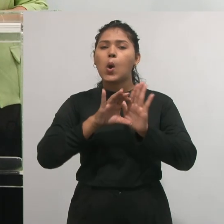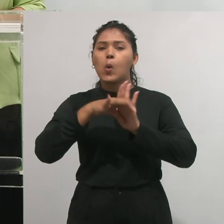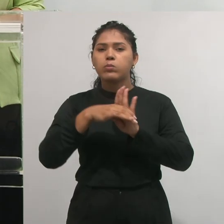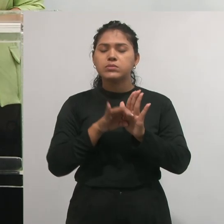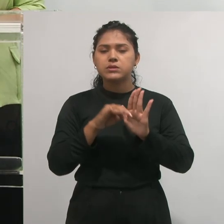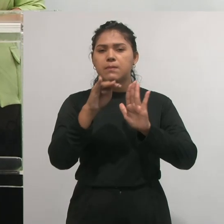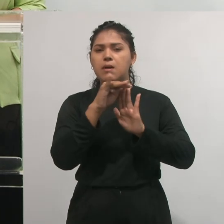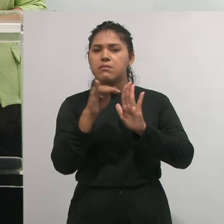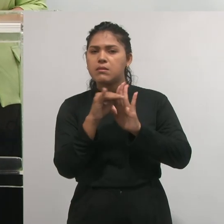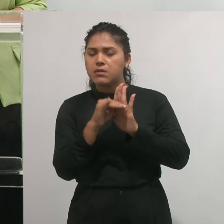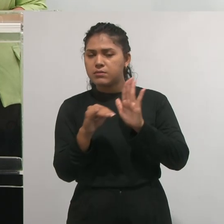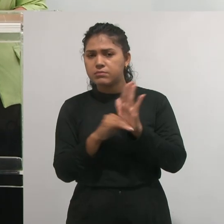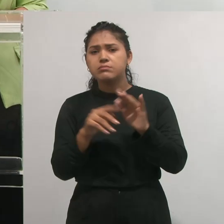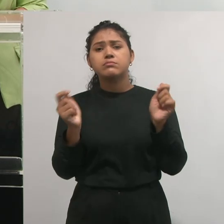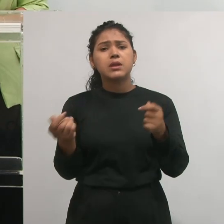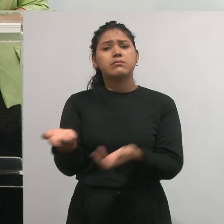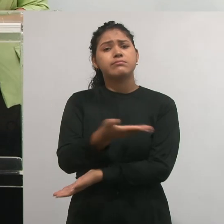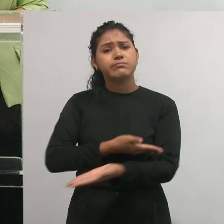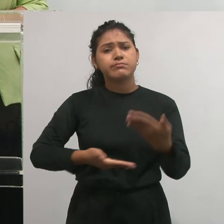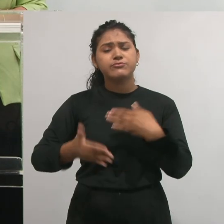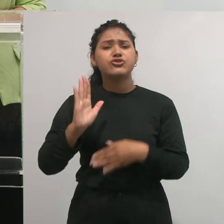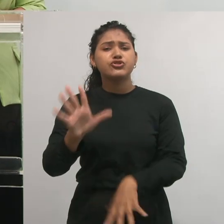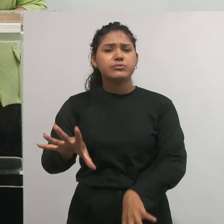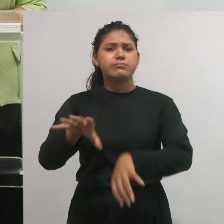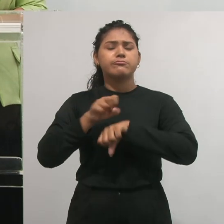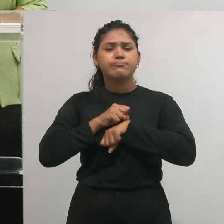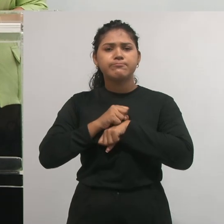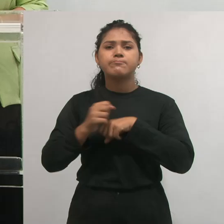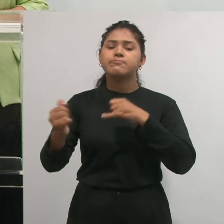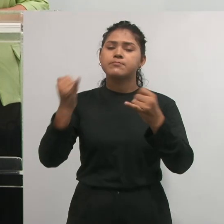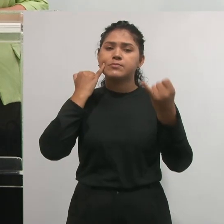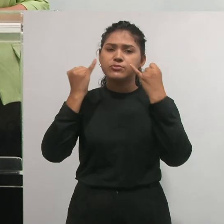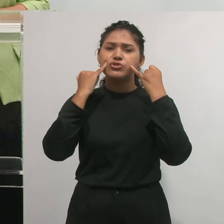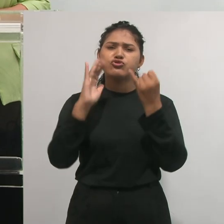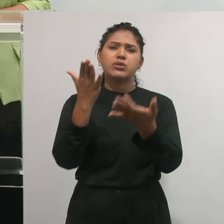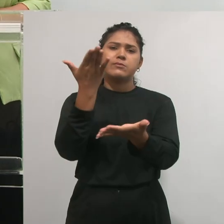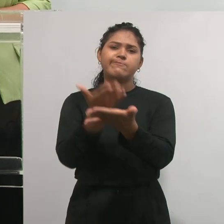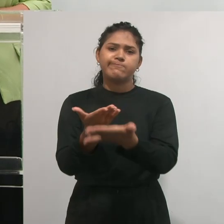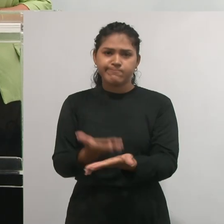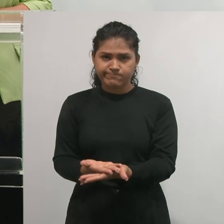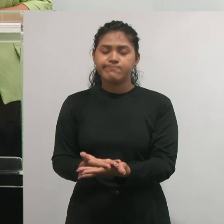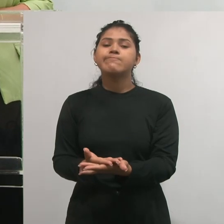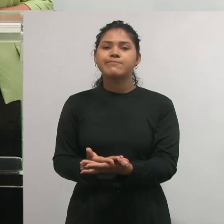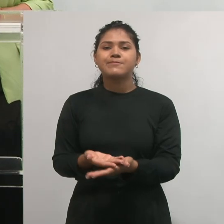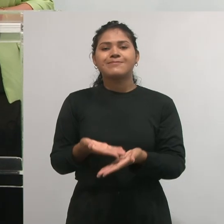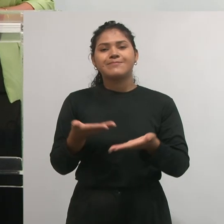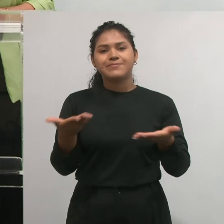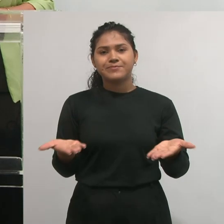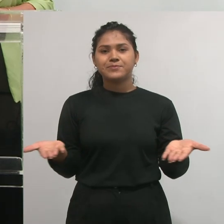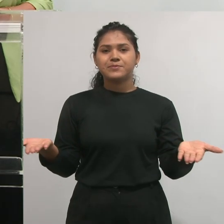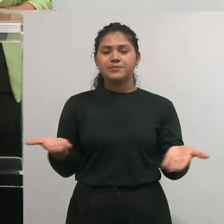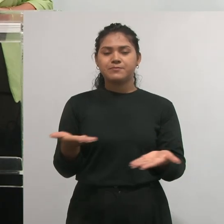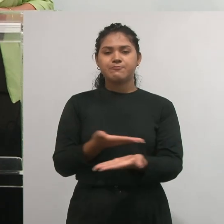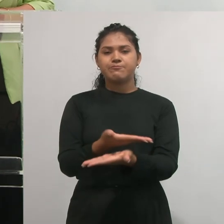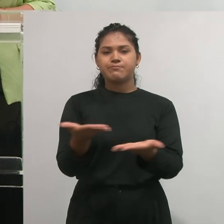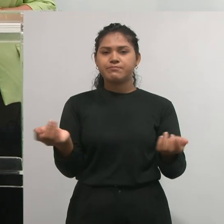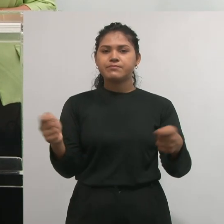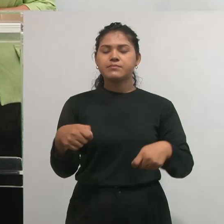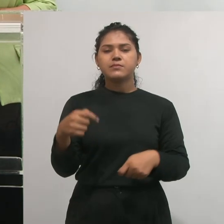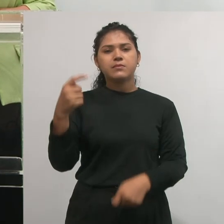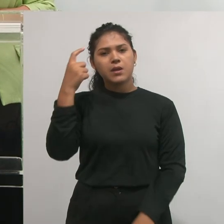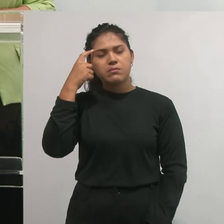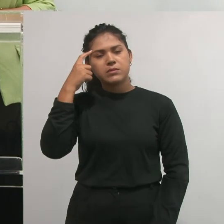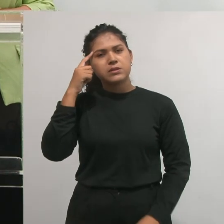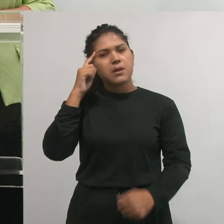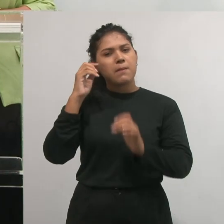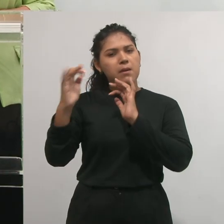pesquisar, de saber os conceitos, né, para que a gente possa falar de algo que a gente já sabe, que a gente já estudou, tá bom? E aí